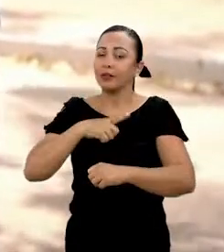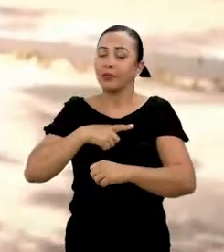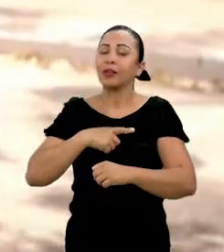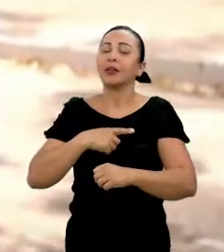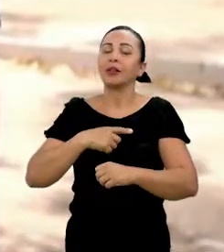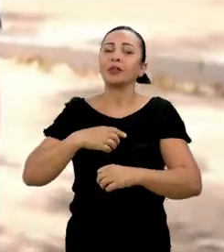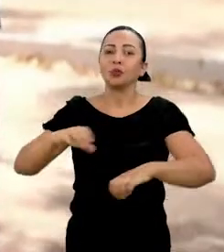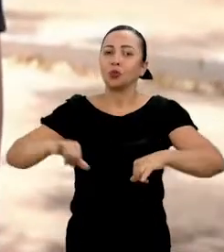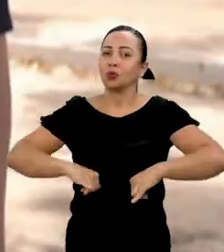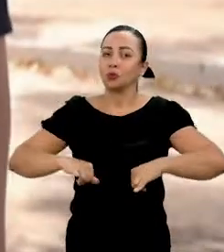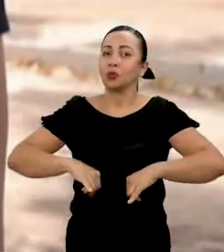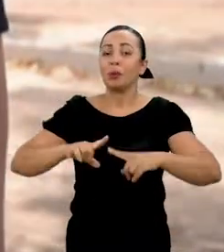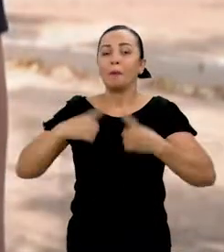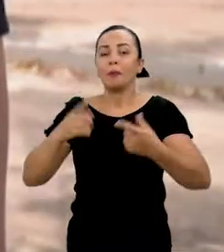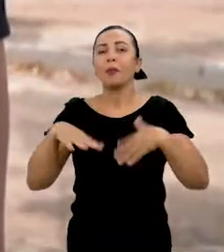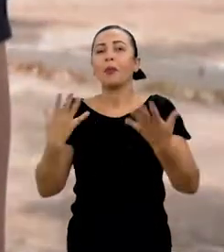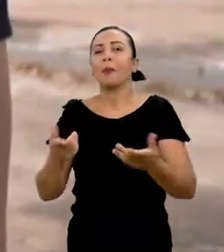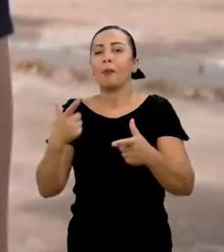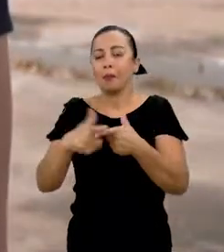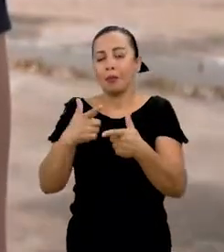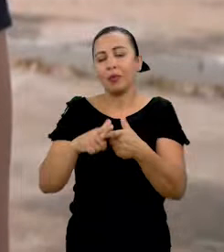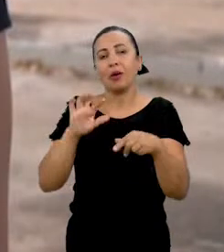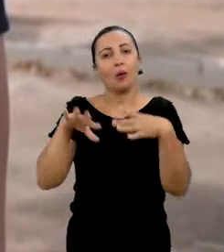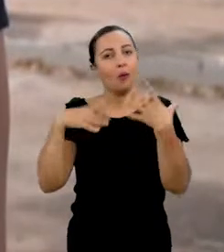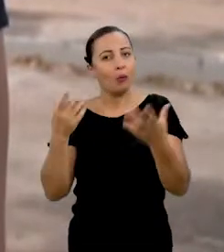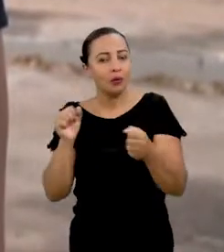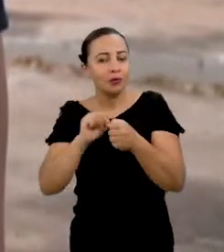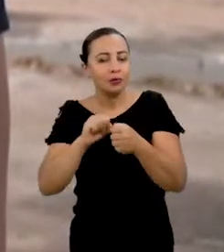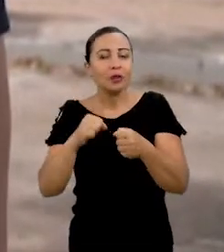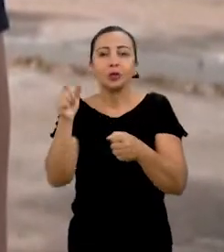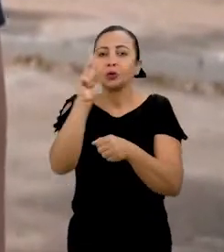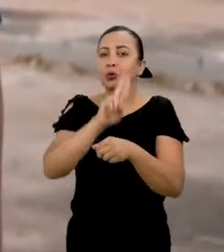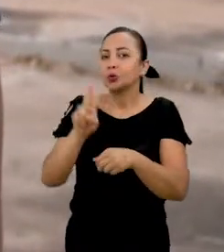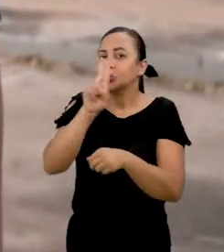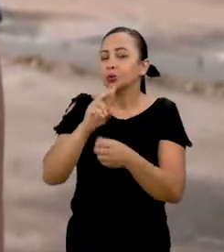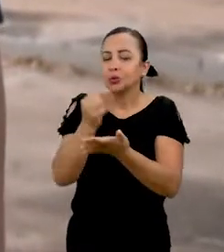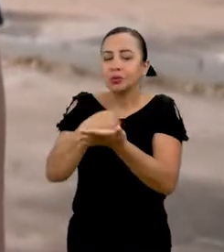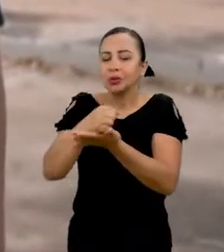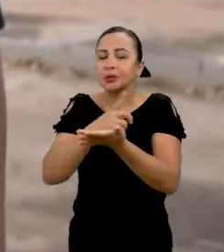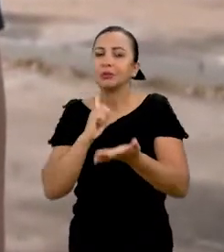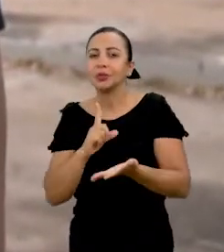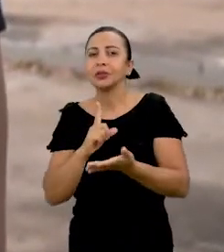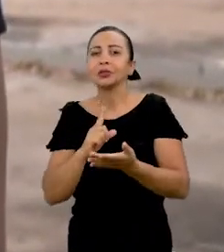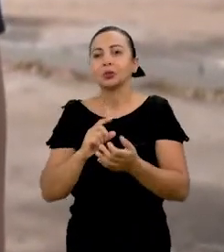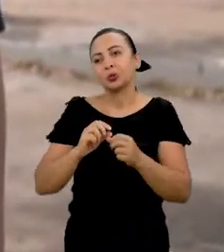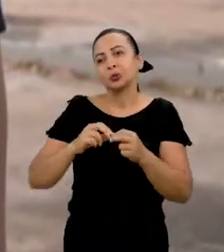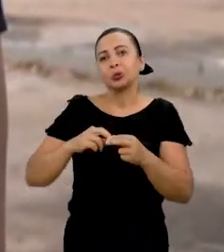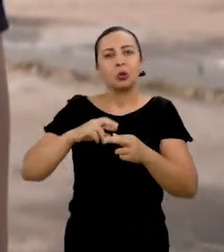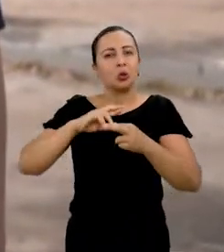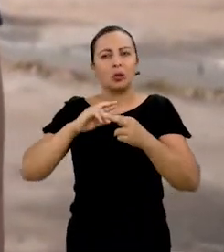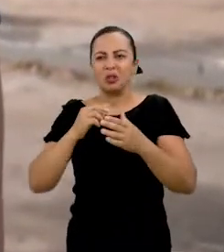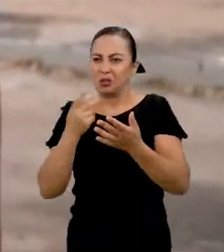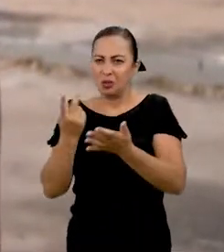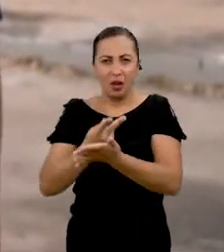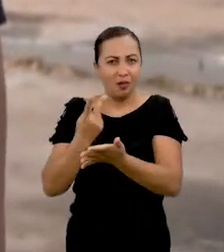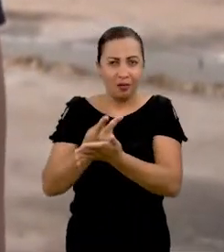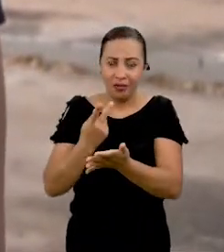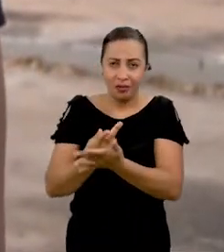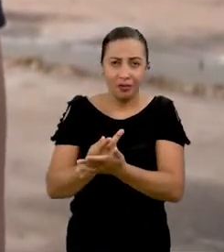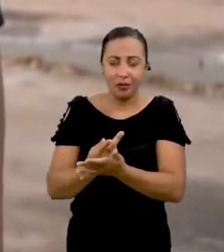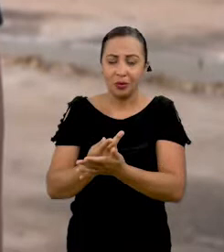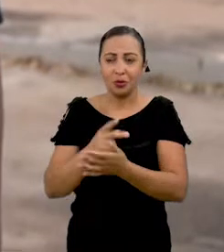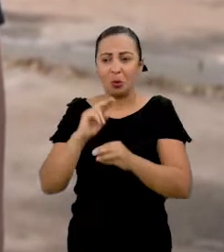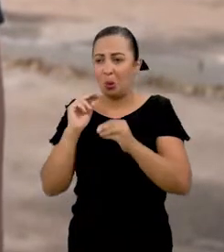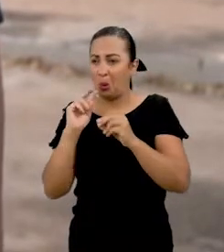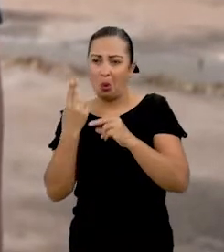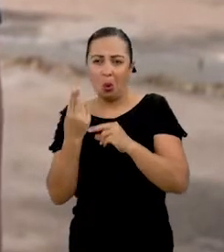propícios. Mas qual é o problema? Quando a gente faz o uso de antimicrobianos de forma irregular, ou